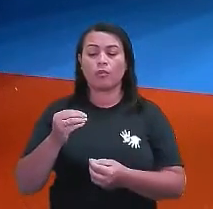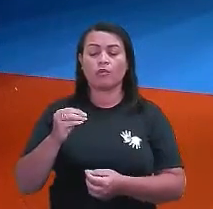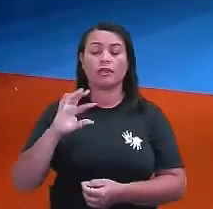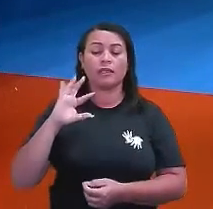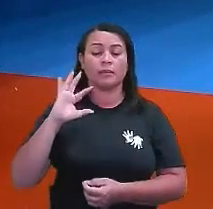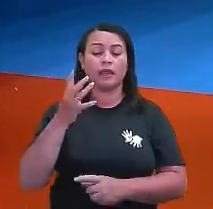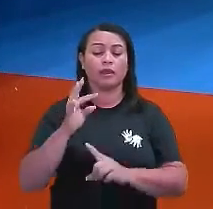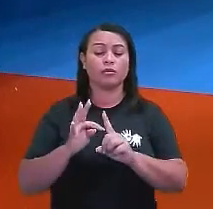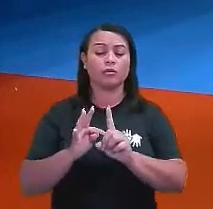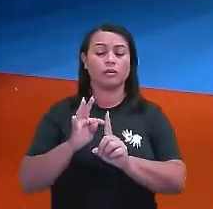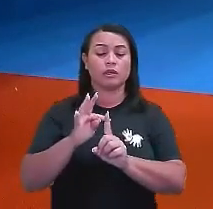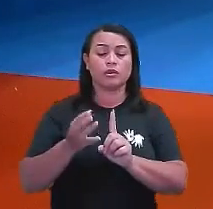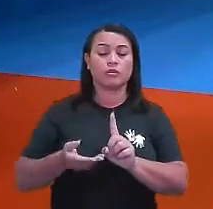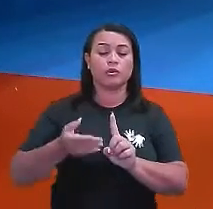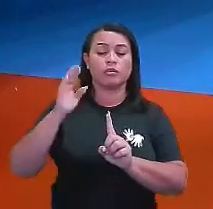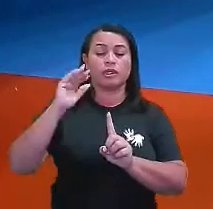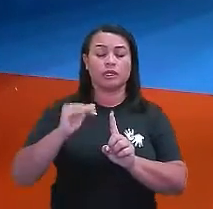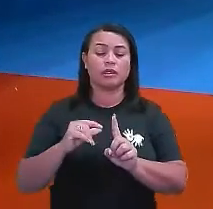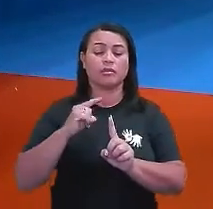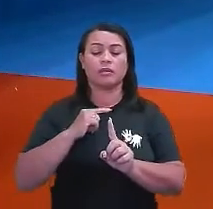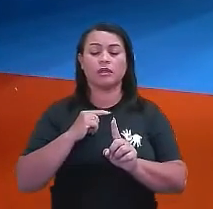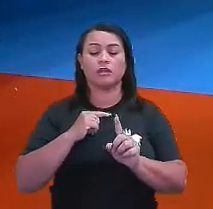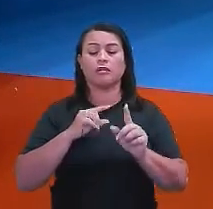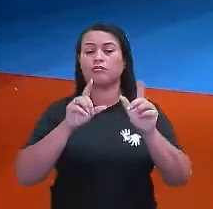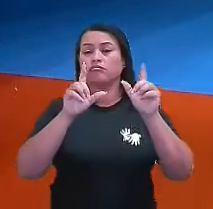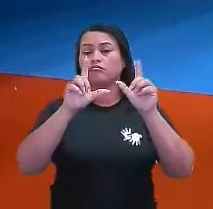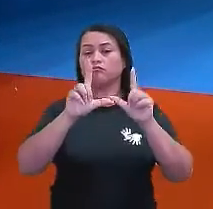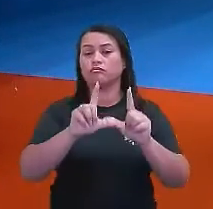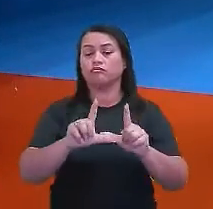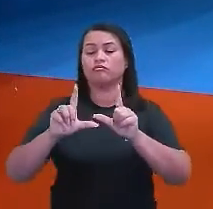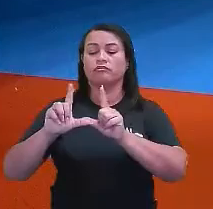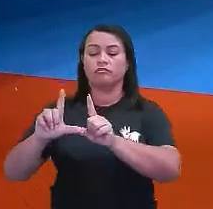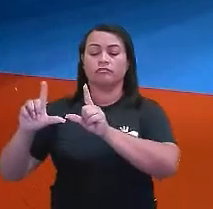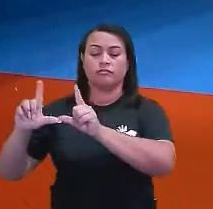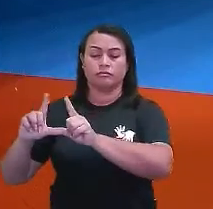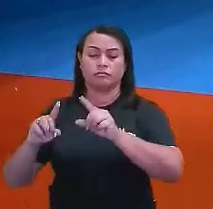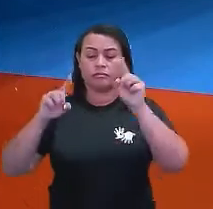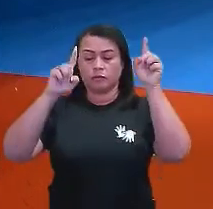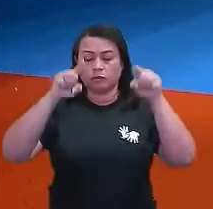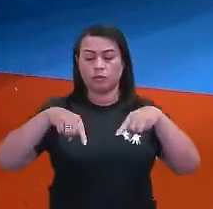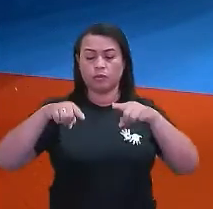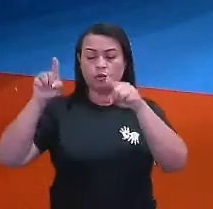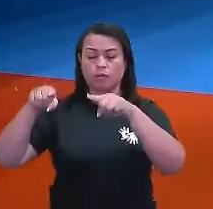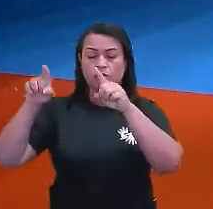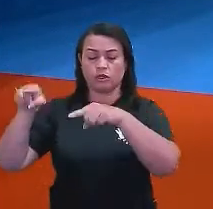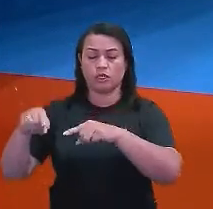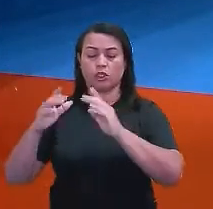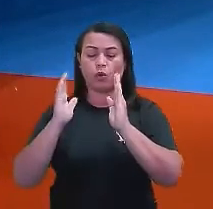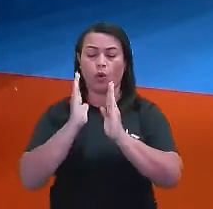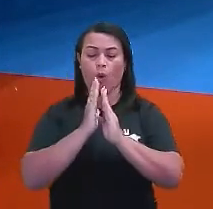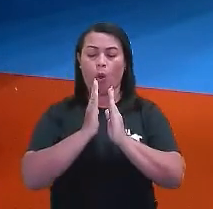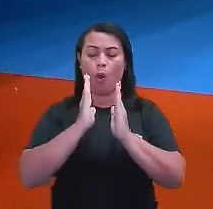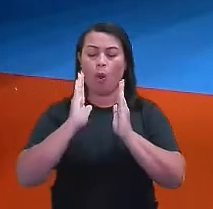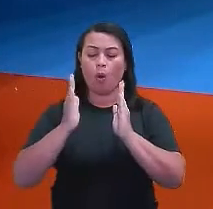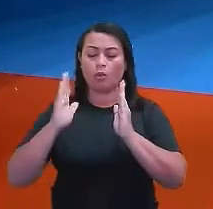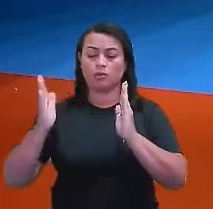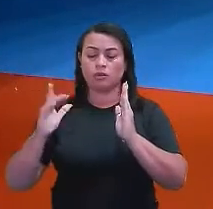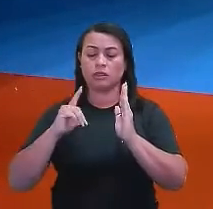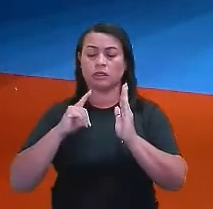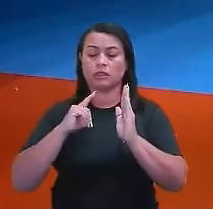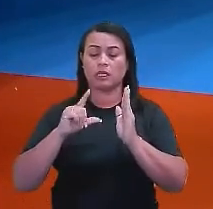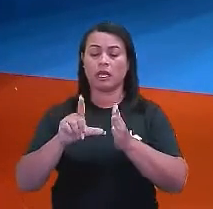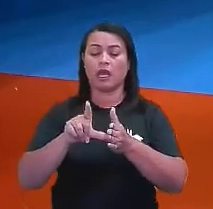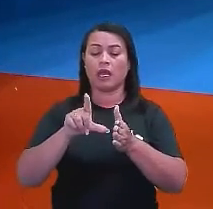corretas. Eu tenho as 3 colunas, né? Eu tenho a temperatura antes da mudança,